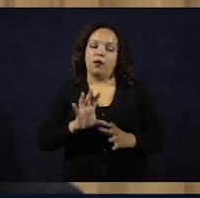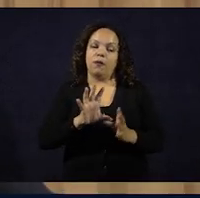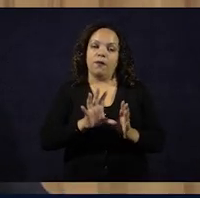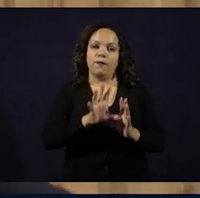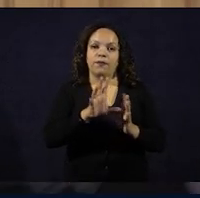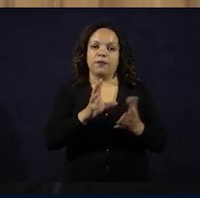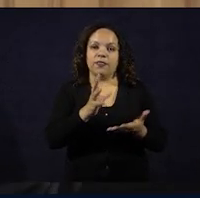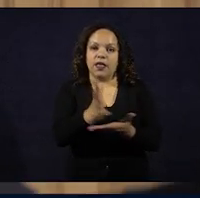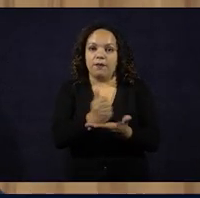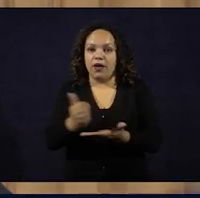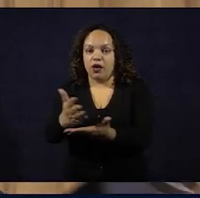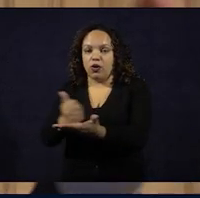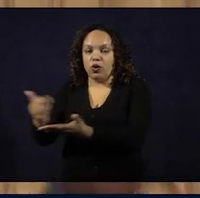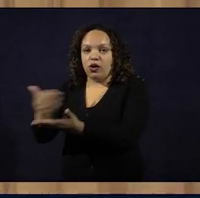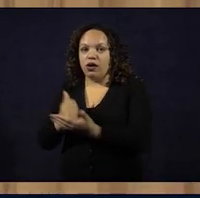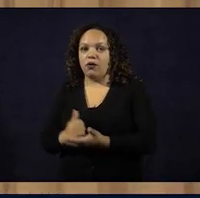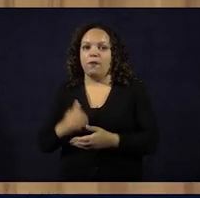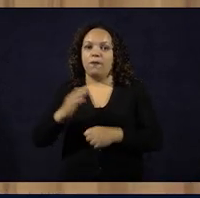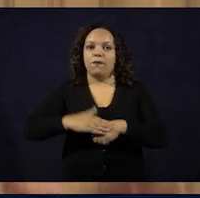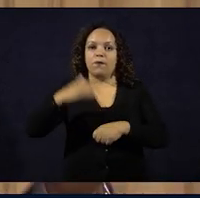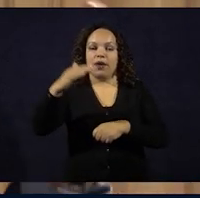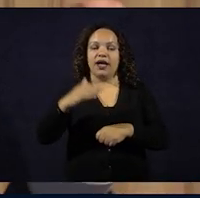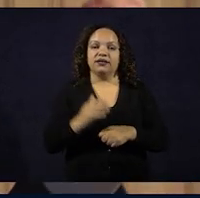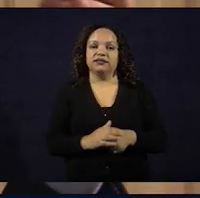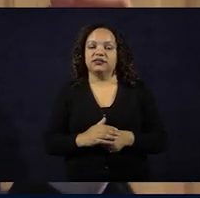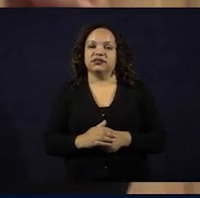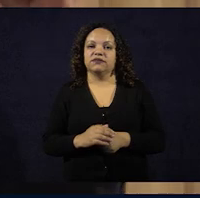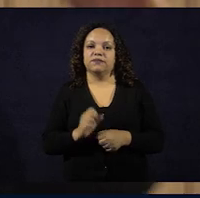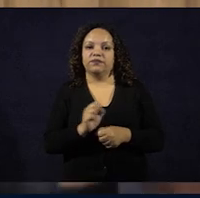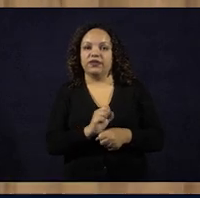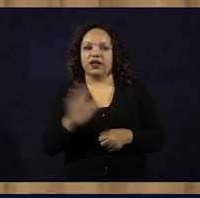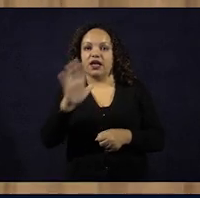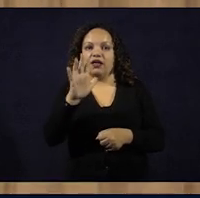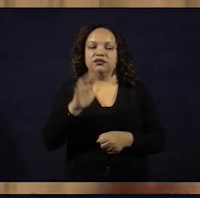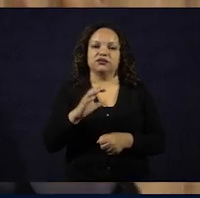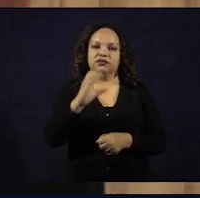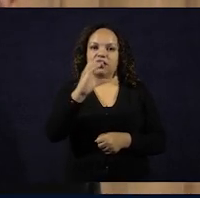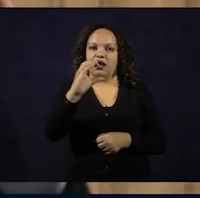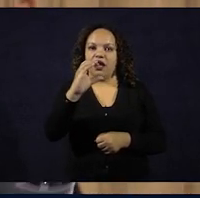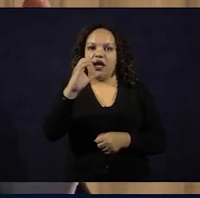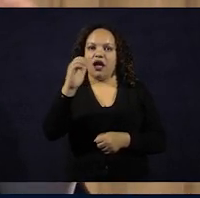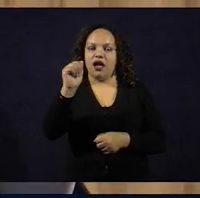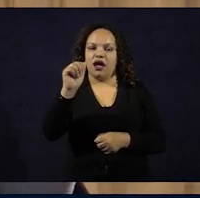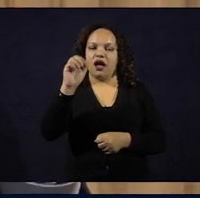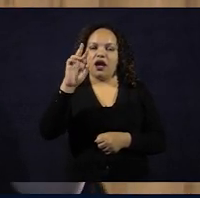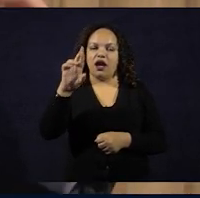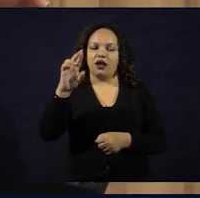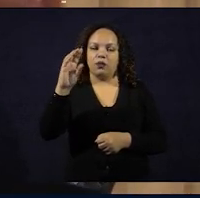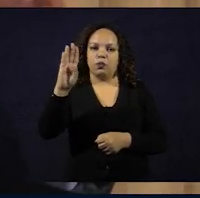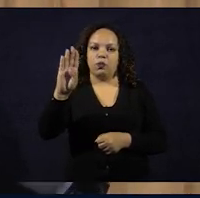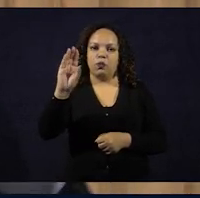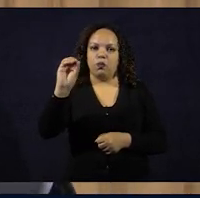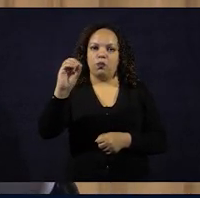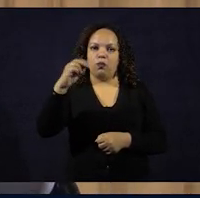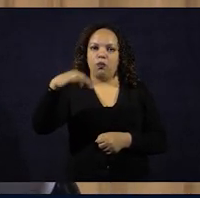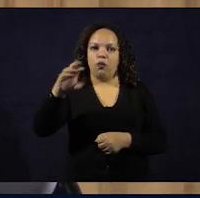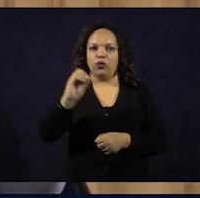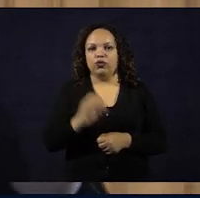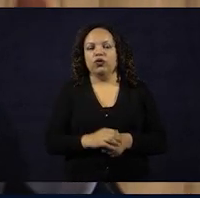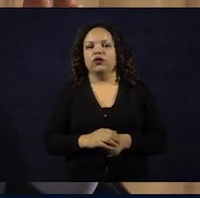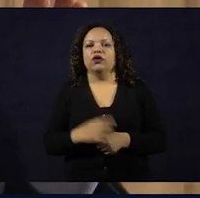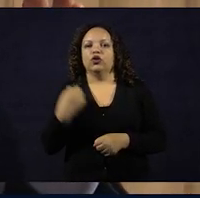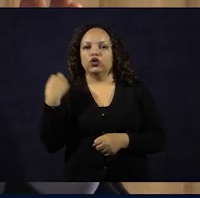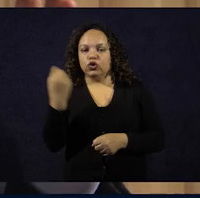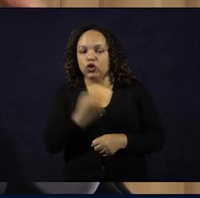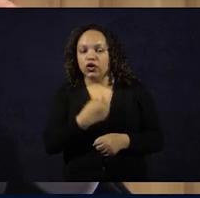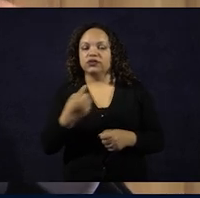e tipo de pastagem que captura é mais carbono Além disso né porque a gente o nossa